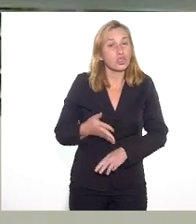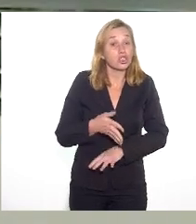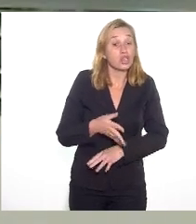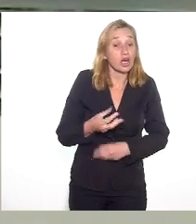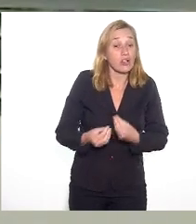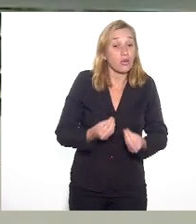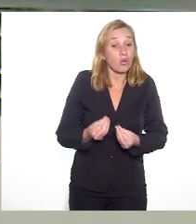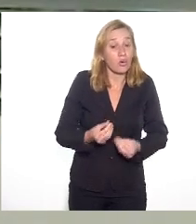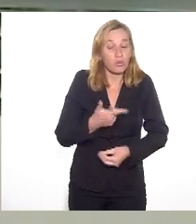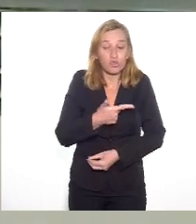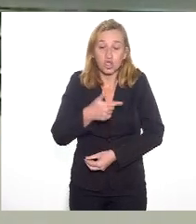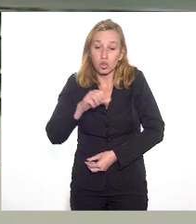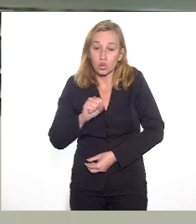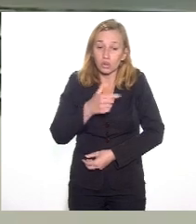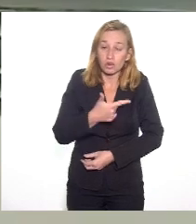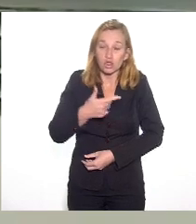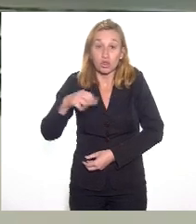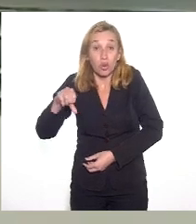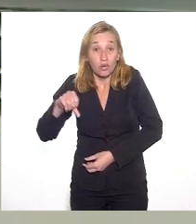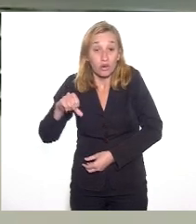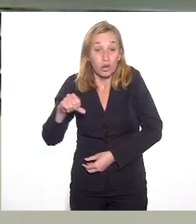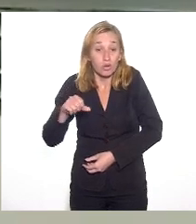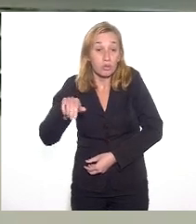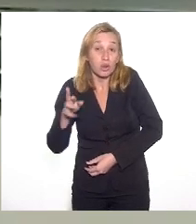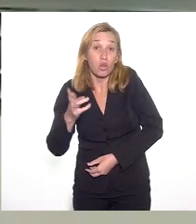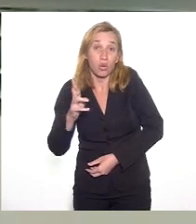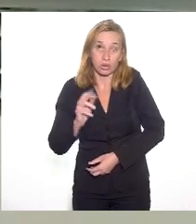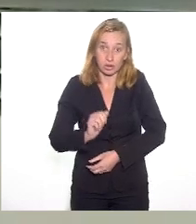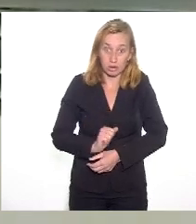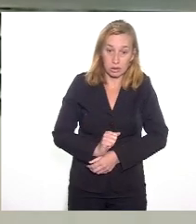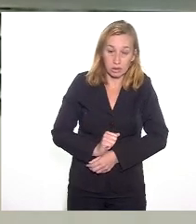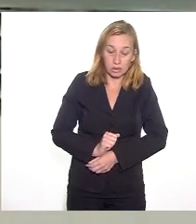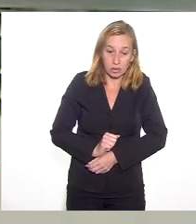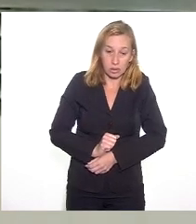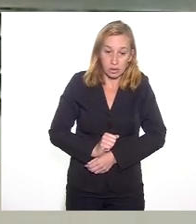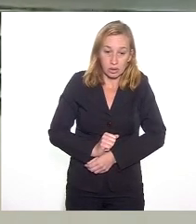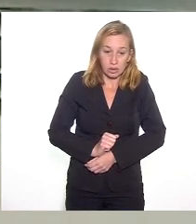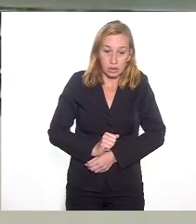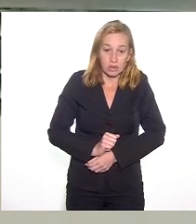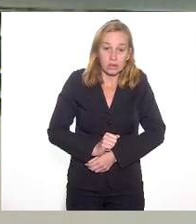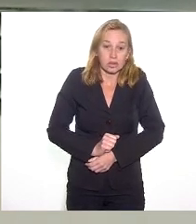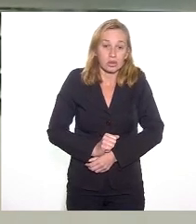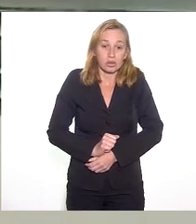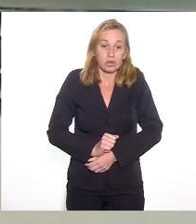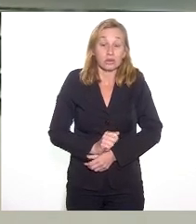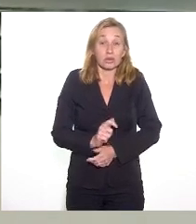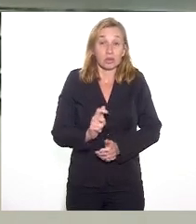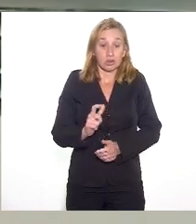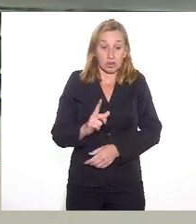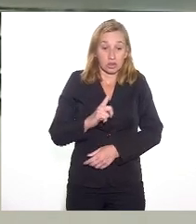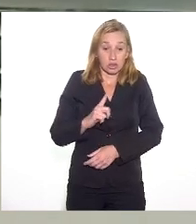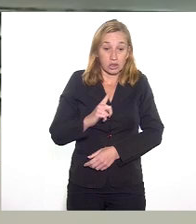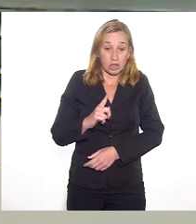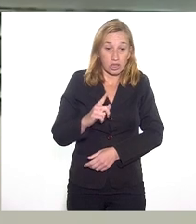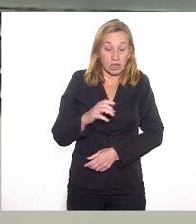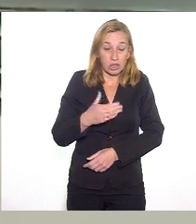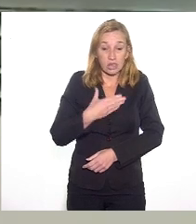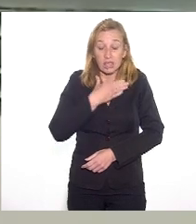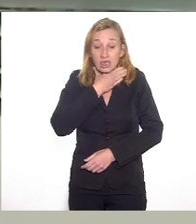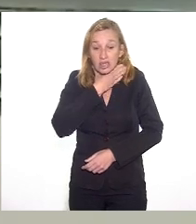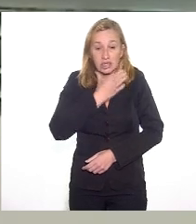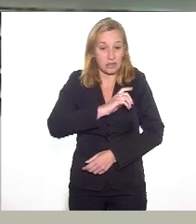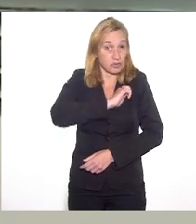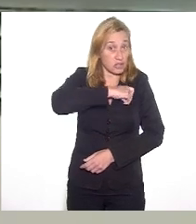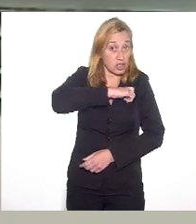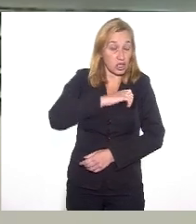esses 28, 29 bilhões, que, onde estavam situados esses riscos fiscais. Esse ano veio com